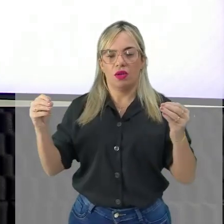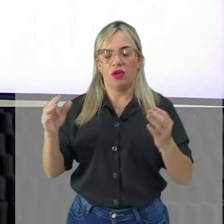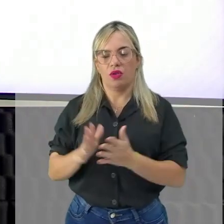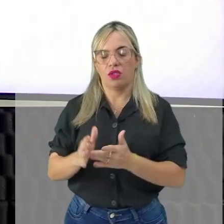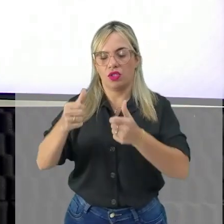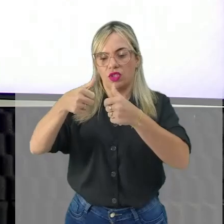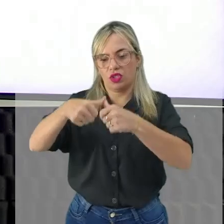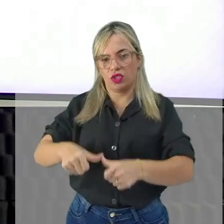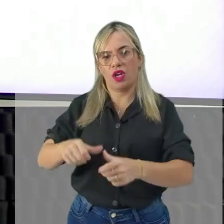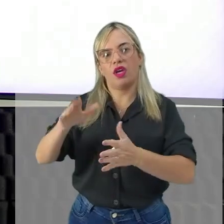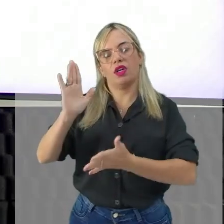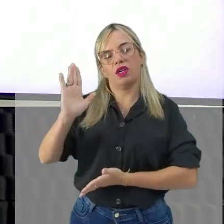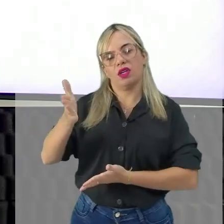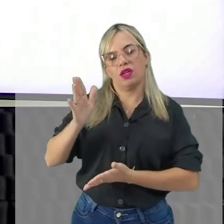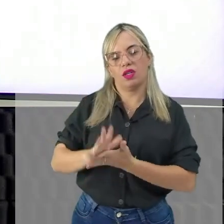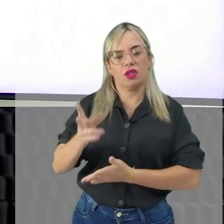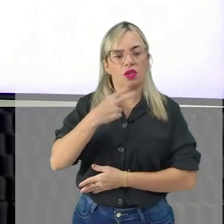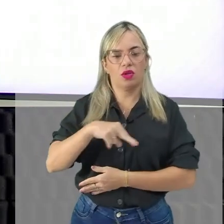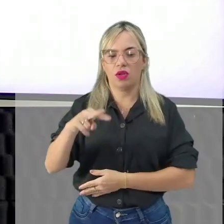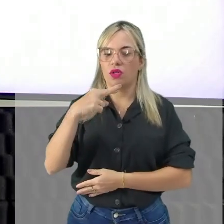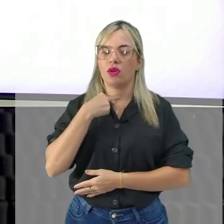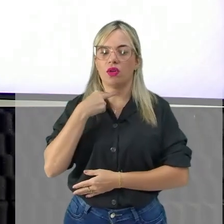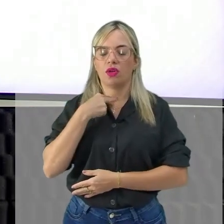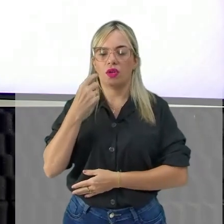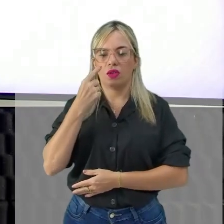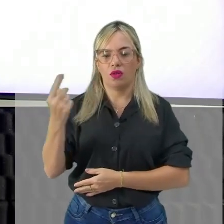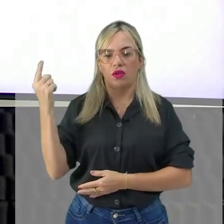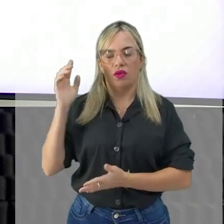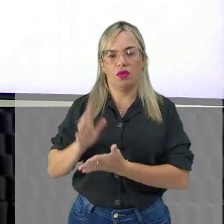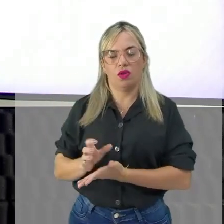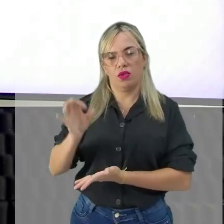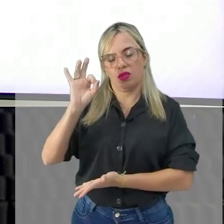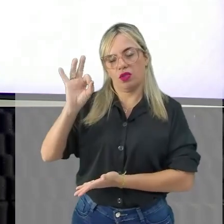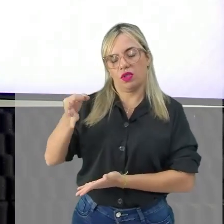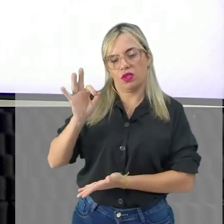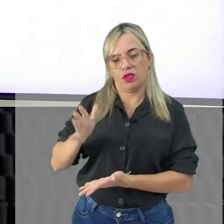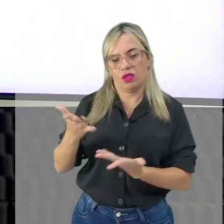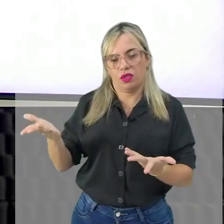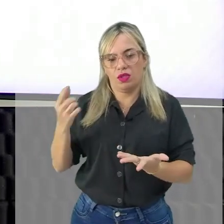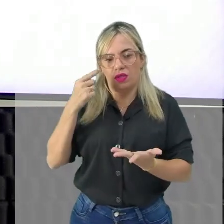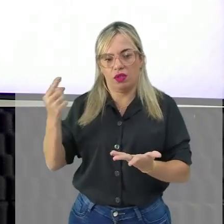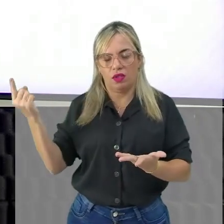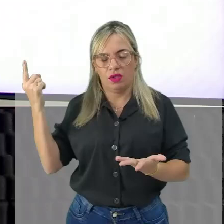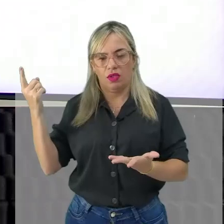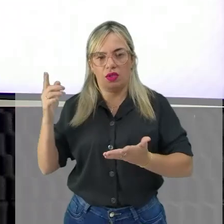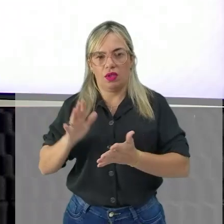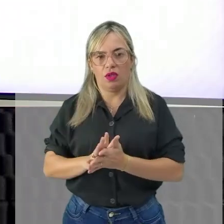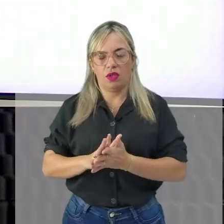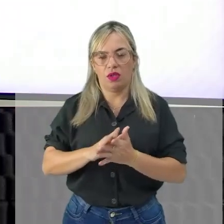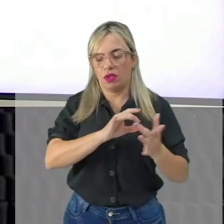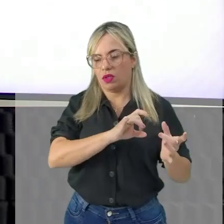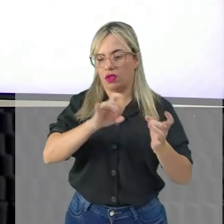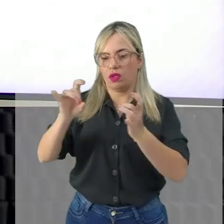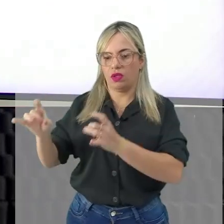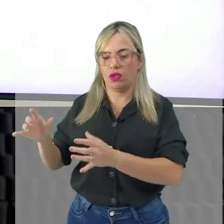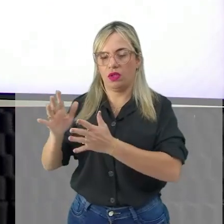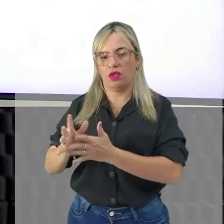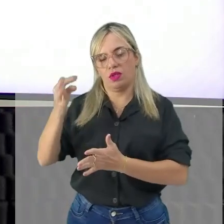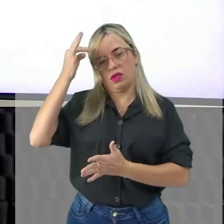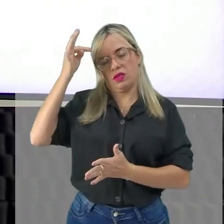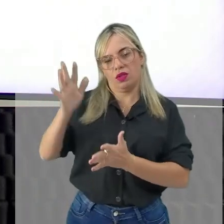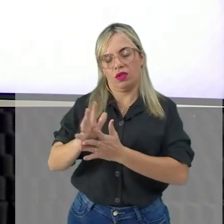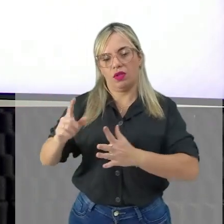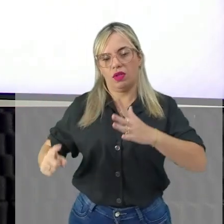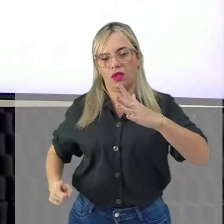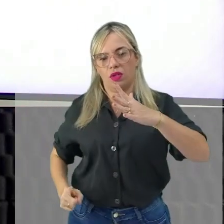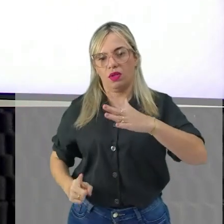Então, não pode-se dizer que foi decisivo, né, para ele refutar a teoria da biogênese,